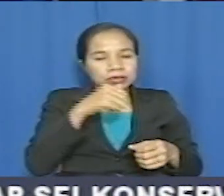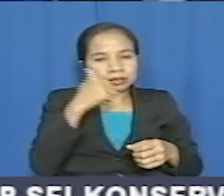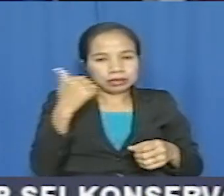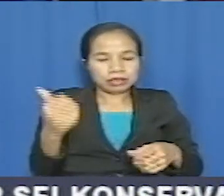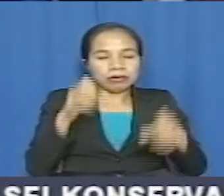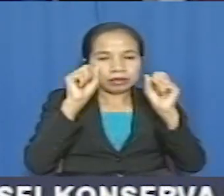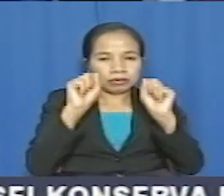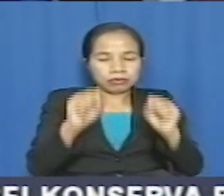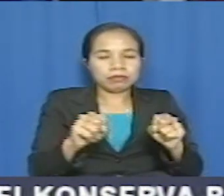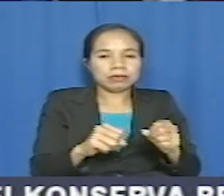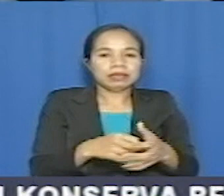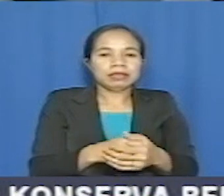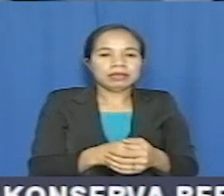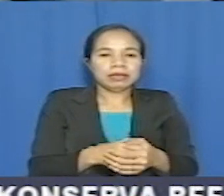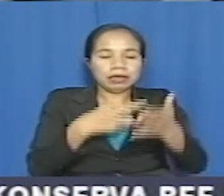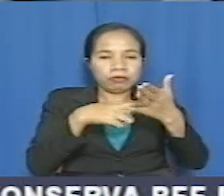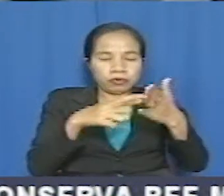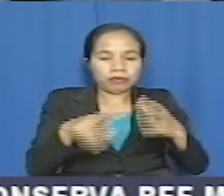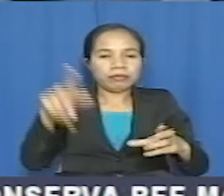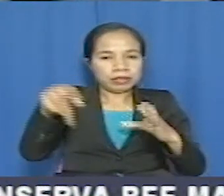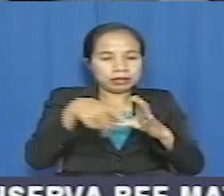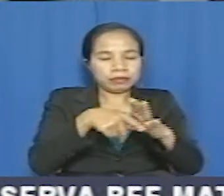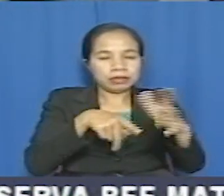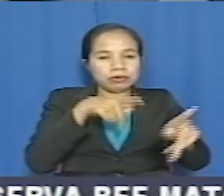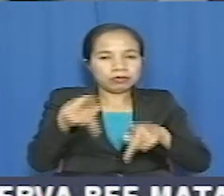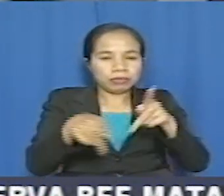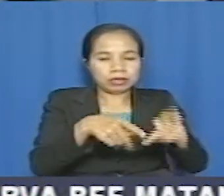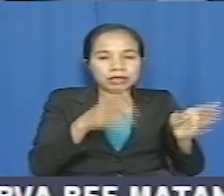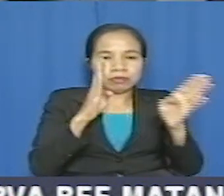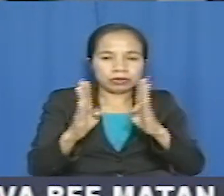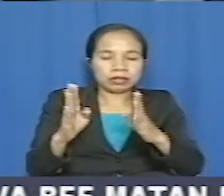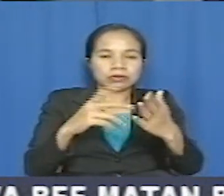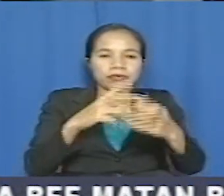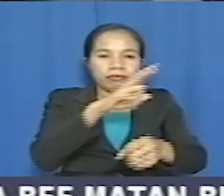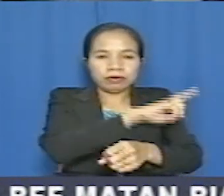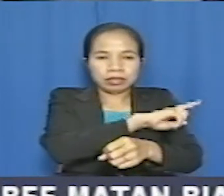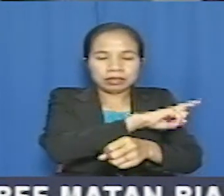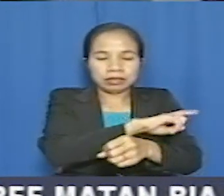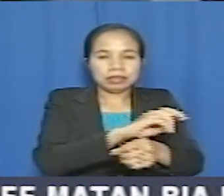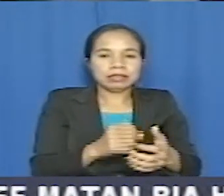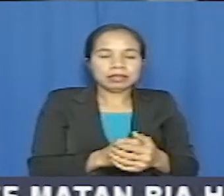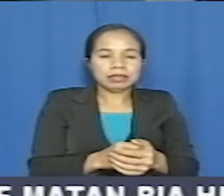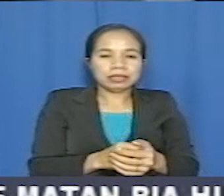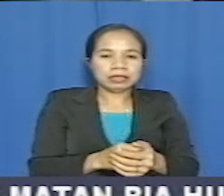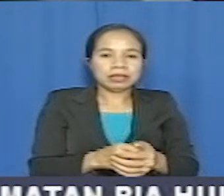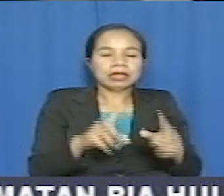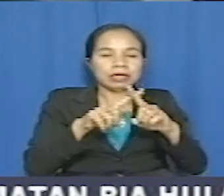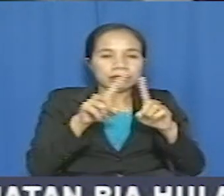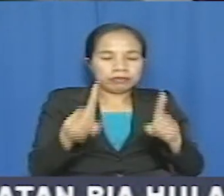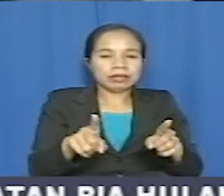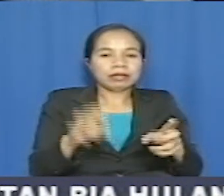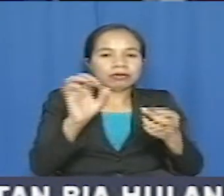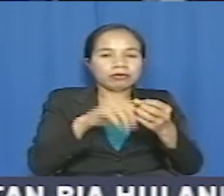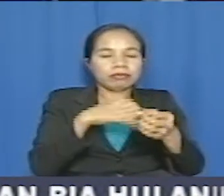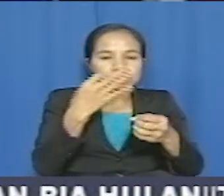Tubele comprova que a participação da comunidade e o processo vacina e o número que é diferente do